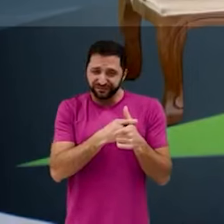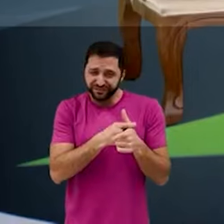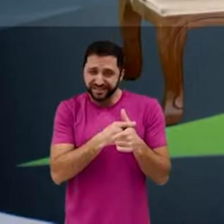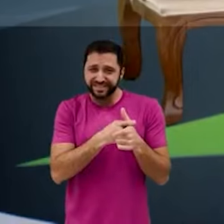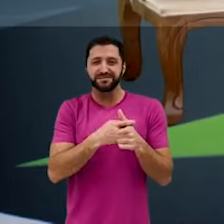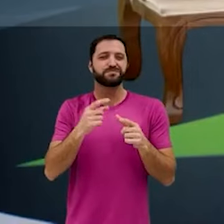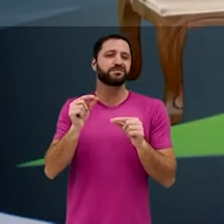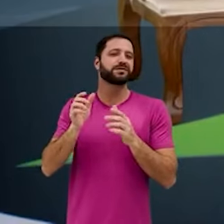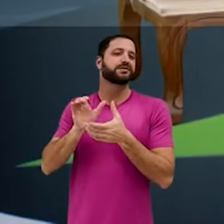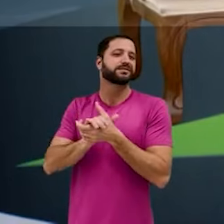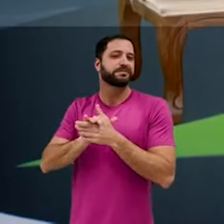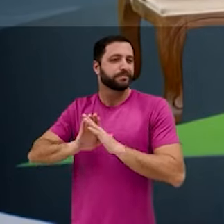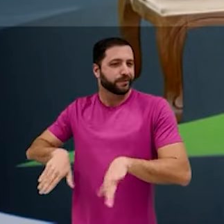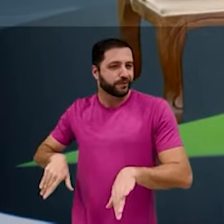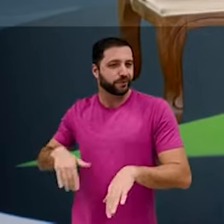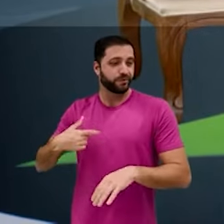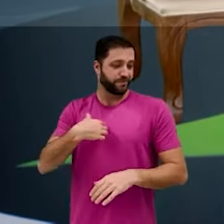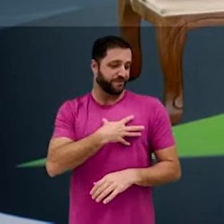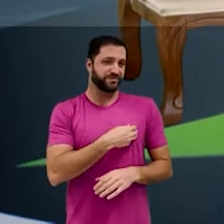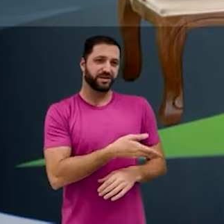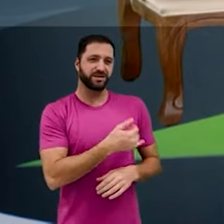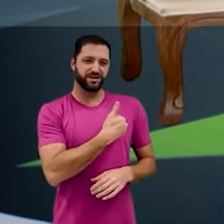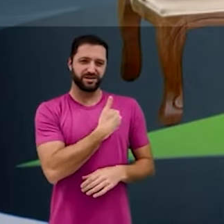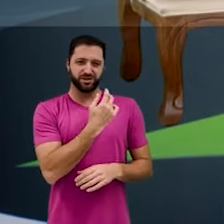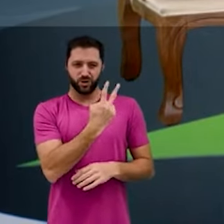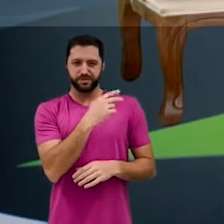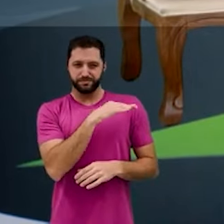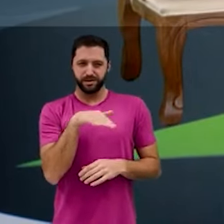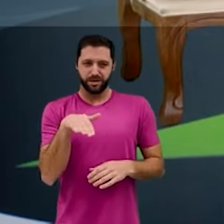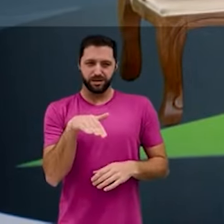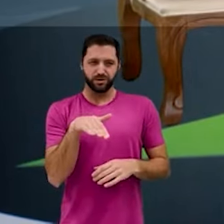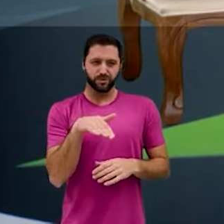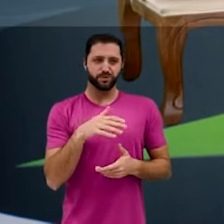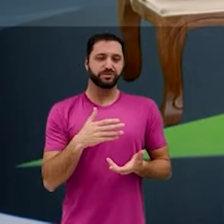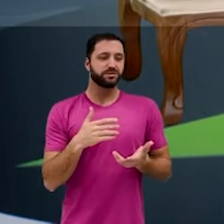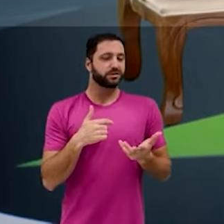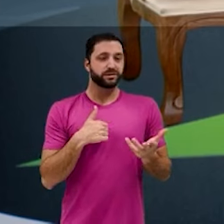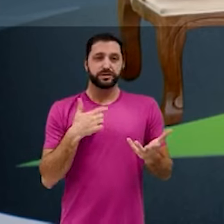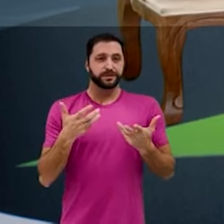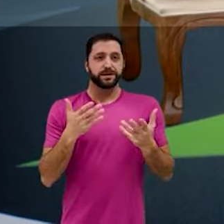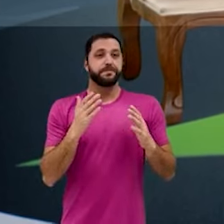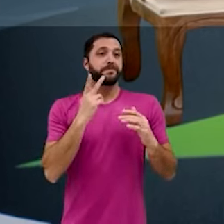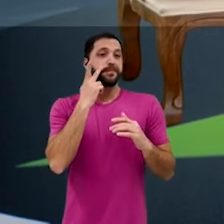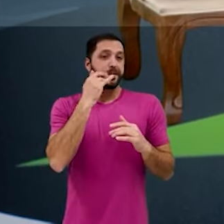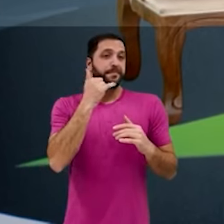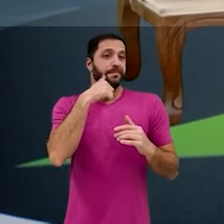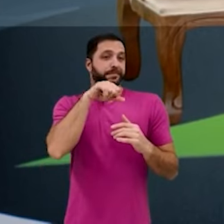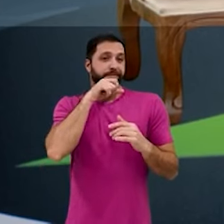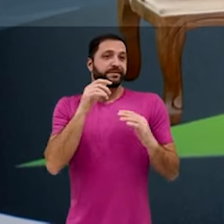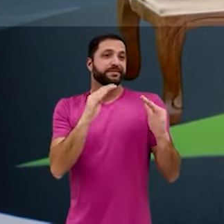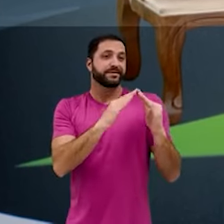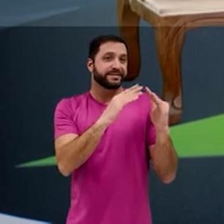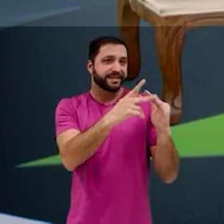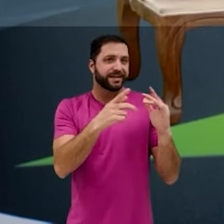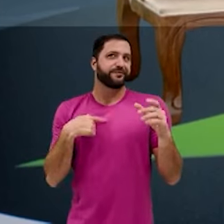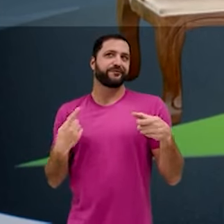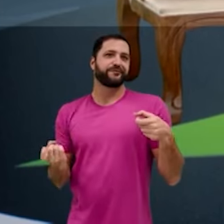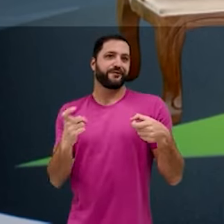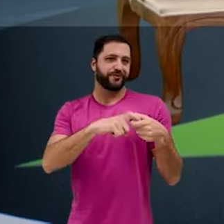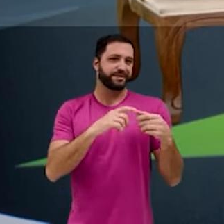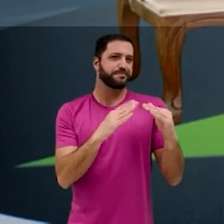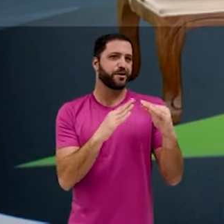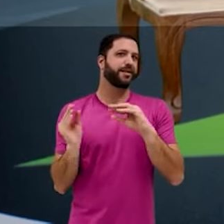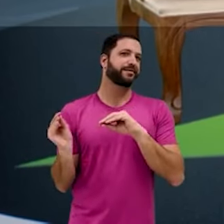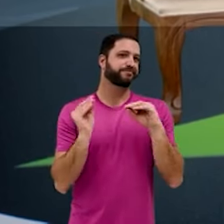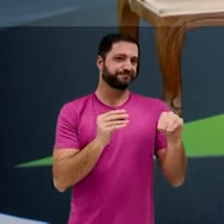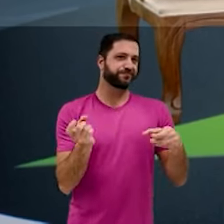toda endividada, tinha acabado de me divorciar, e com a minha filha de 2 anos e meio. Então, e eu voltei a morar na casa dos meus